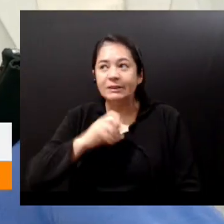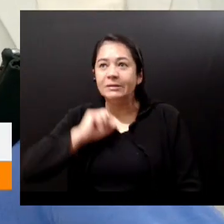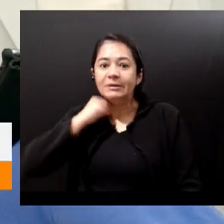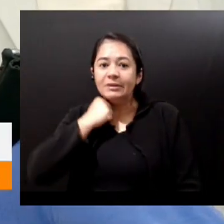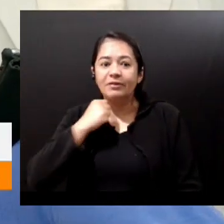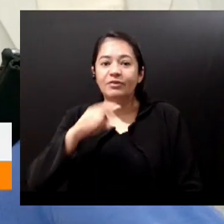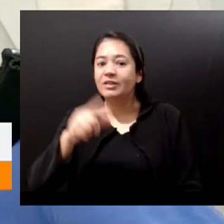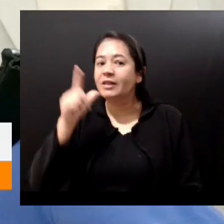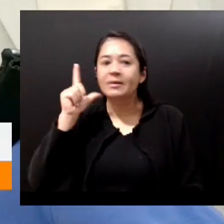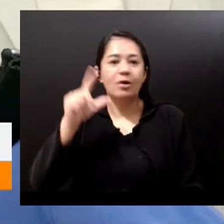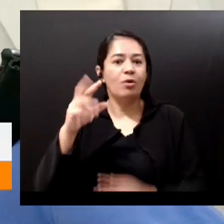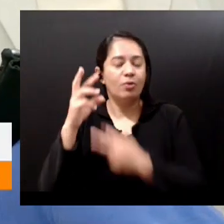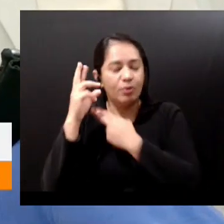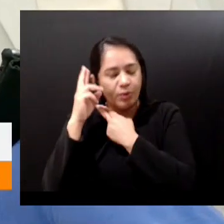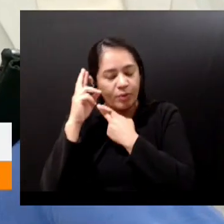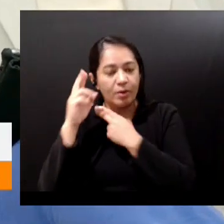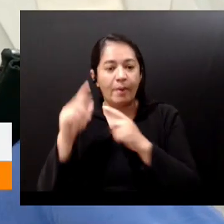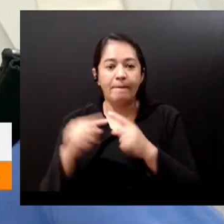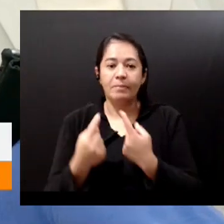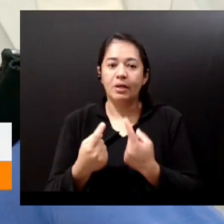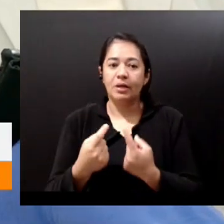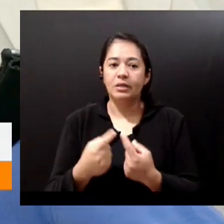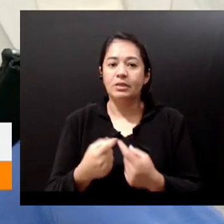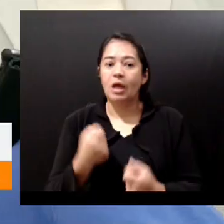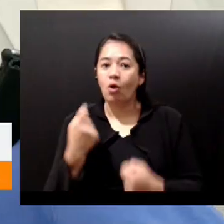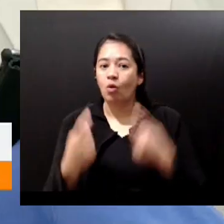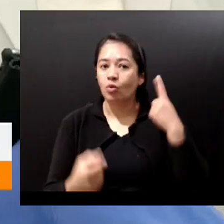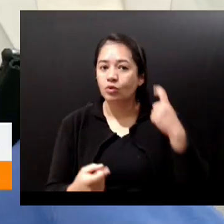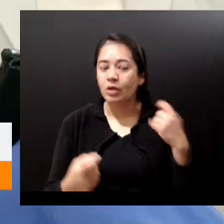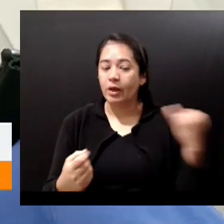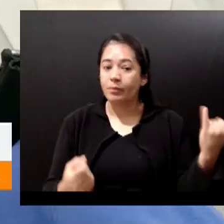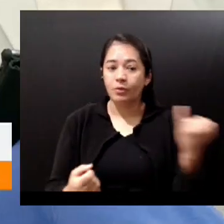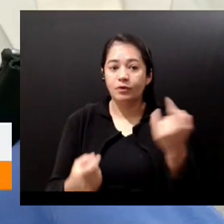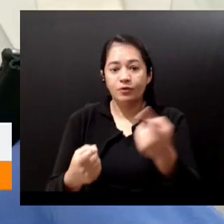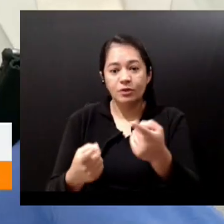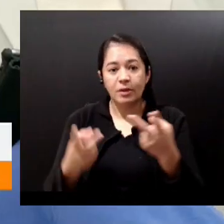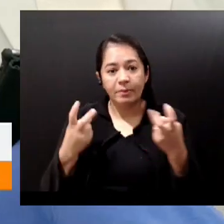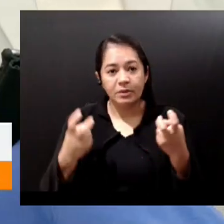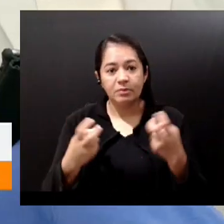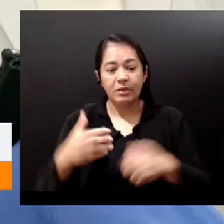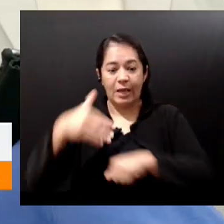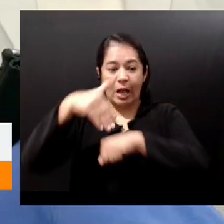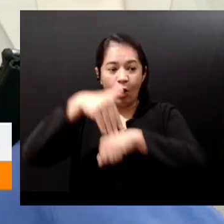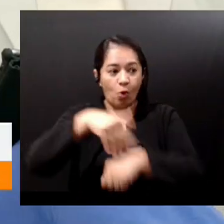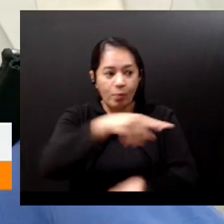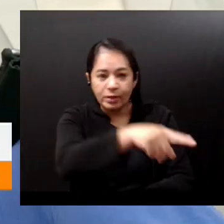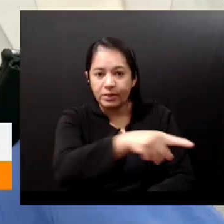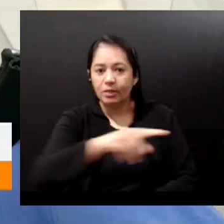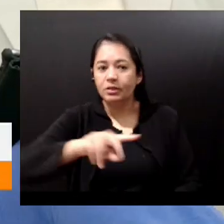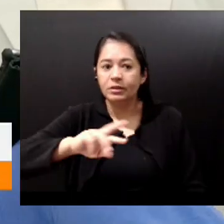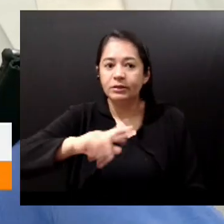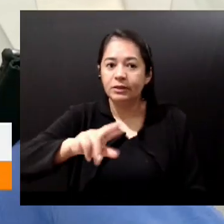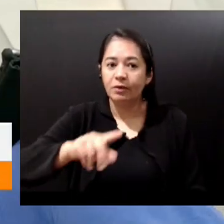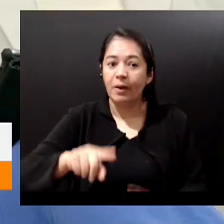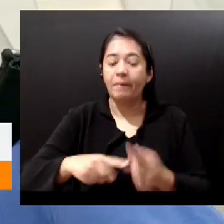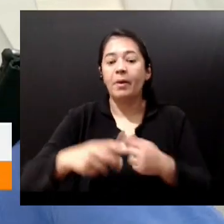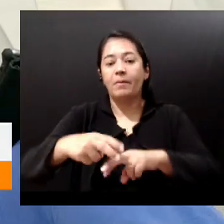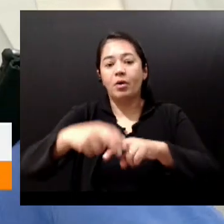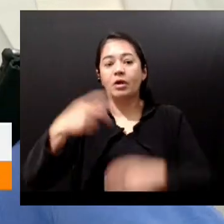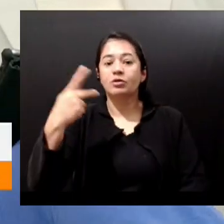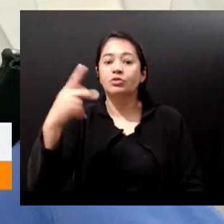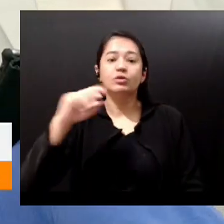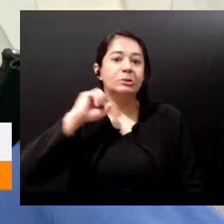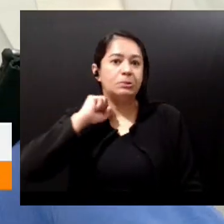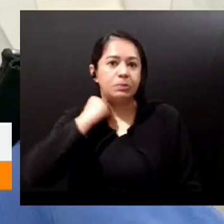verdade, que são importantes de você perceber que a culpa não é do outro, mas tem a ver com seus níveis de estresse, com seus níveis de angústia. Sim. Então, estes